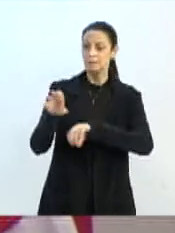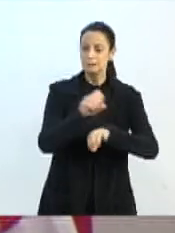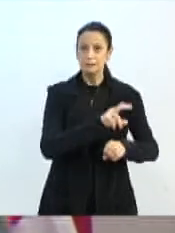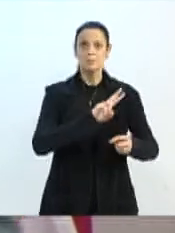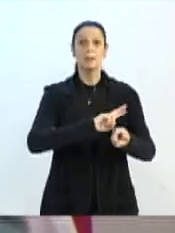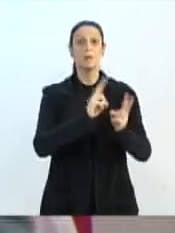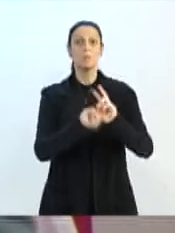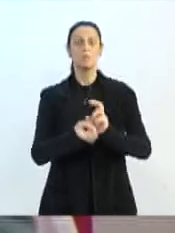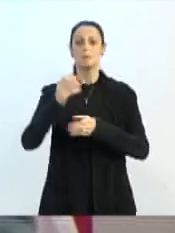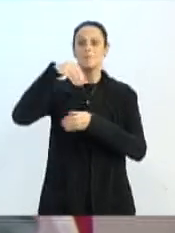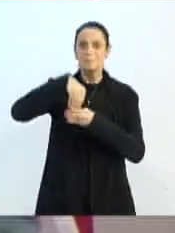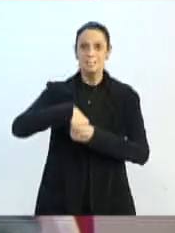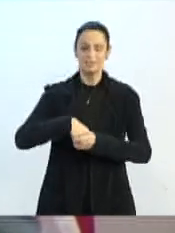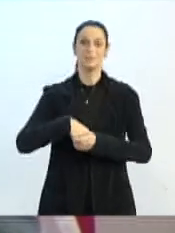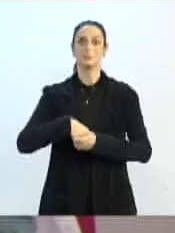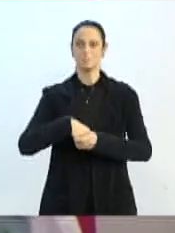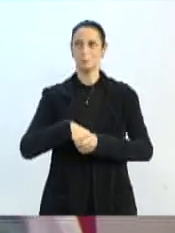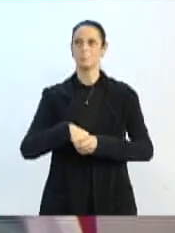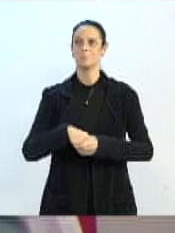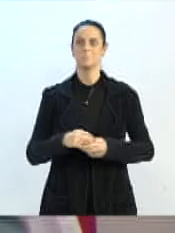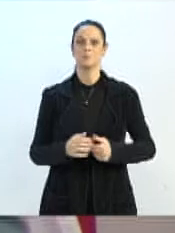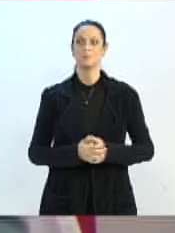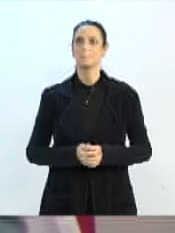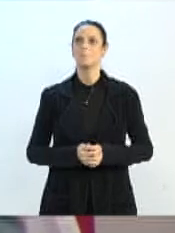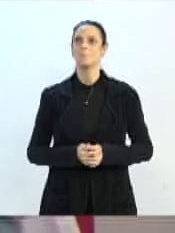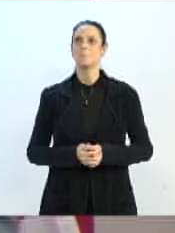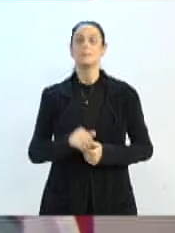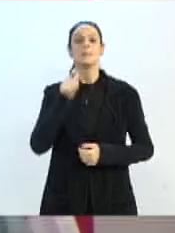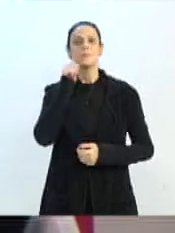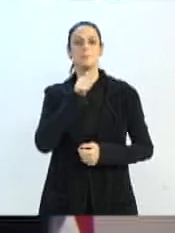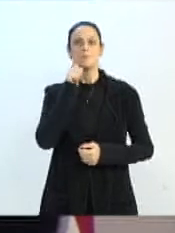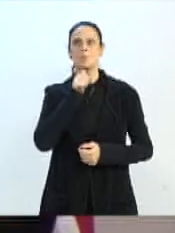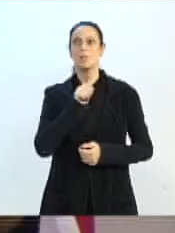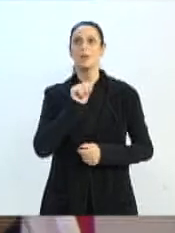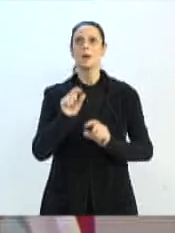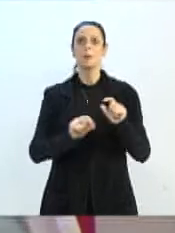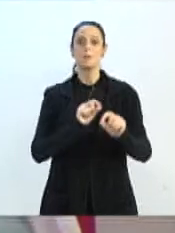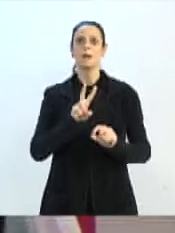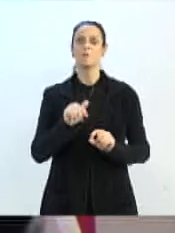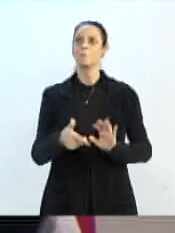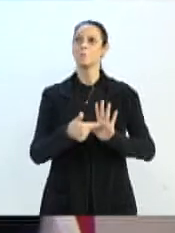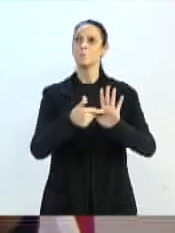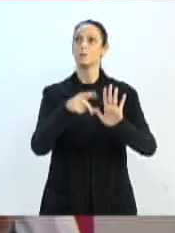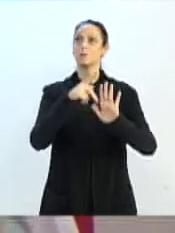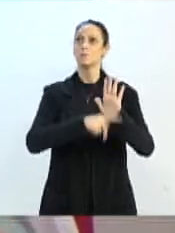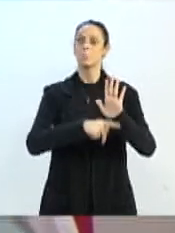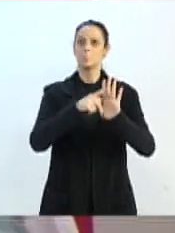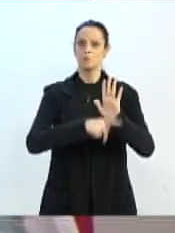condomínio. As Mulheres Unimedianas viriam